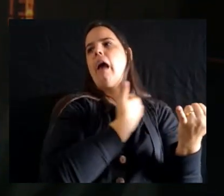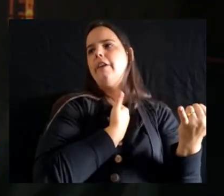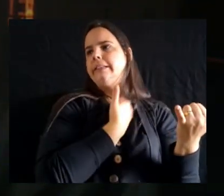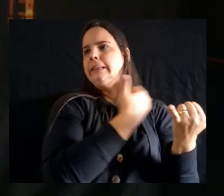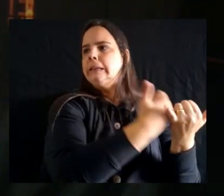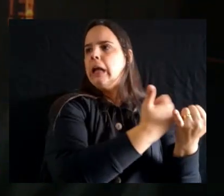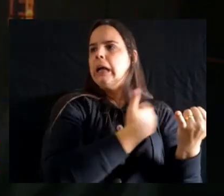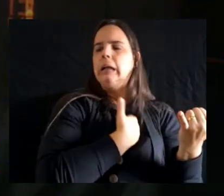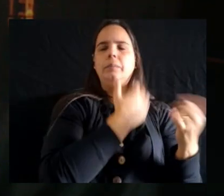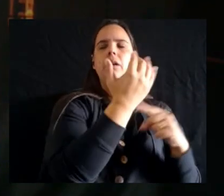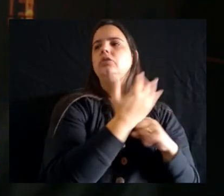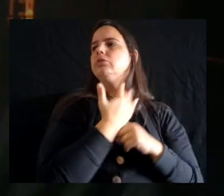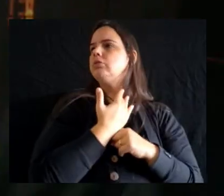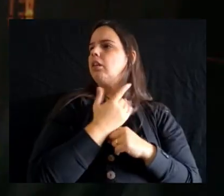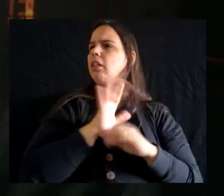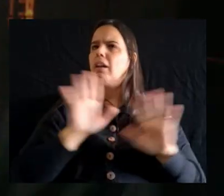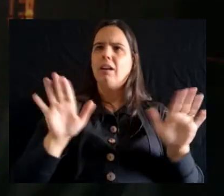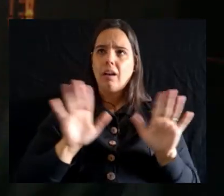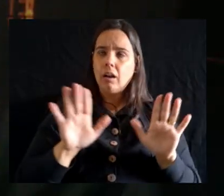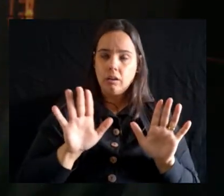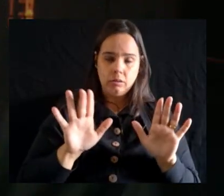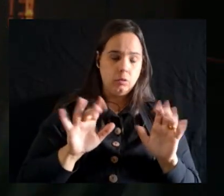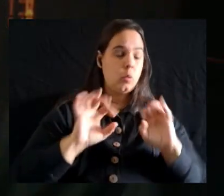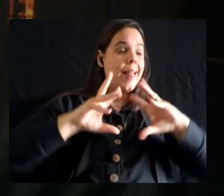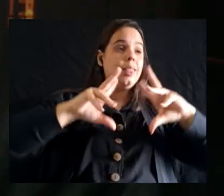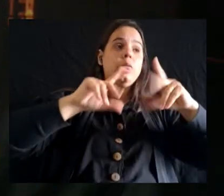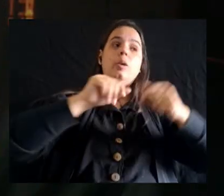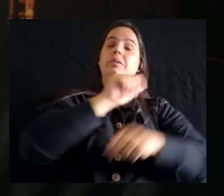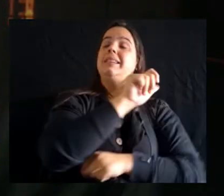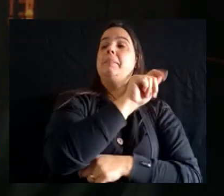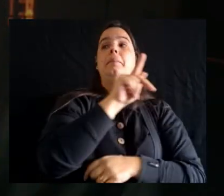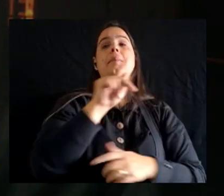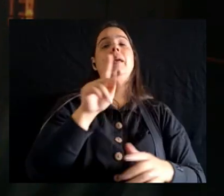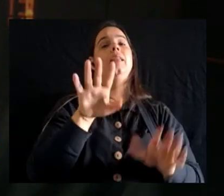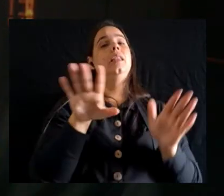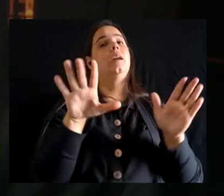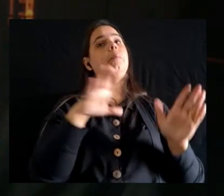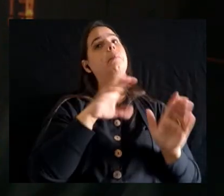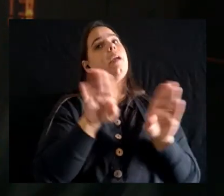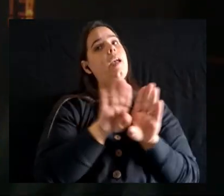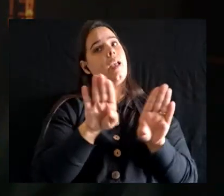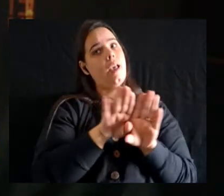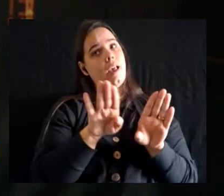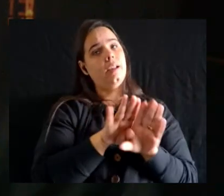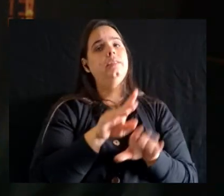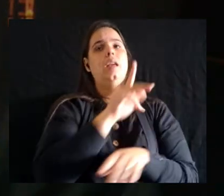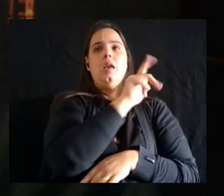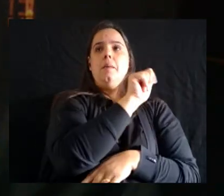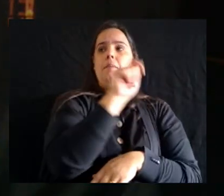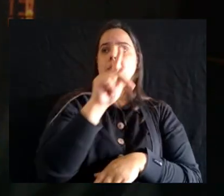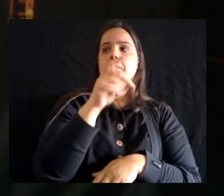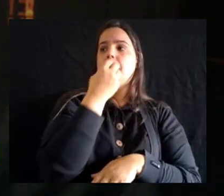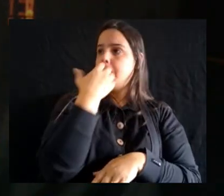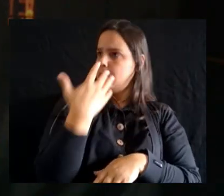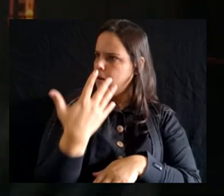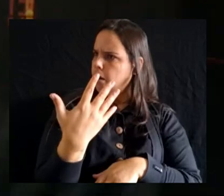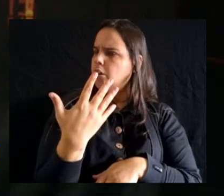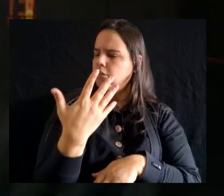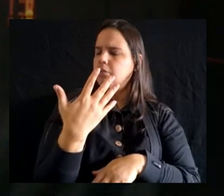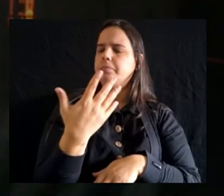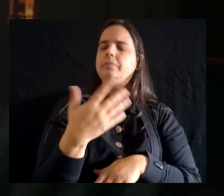aqui, porque tem aplicativos maravilhosos, até os aplicativos, né, que vão te, de repente, determinar o momento que você deve fazer